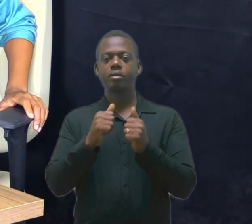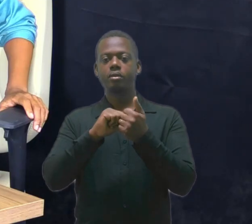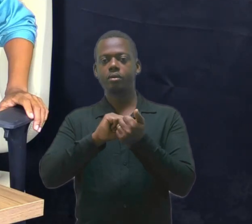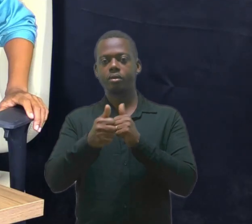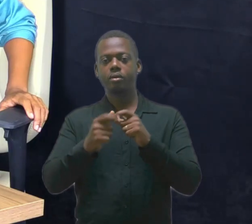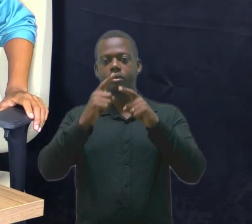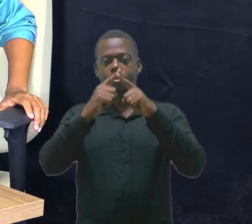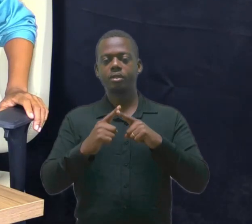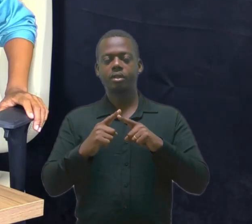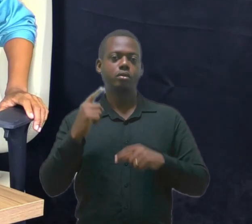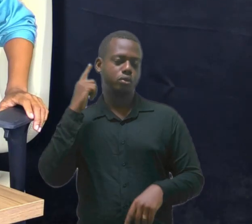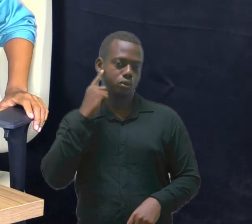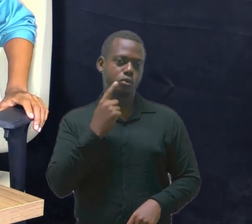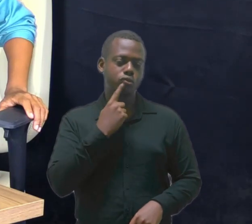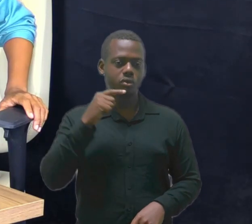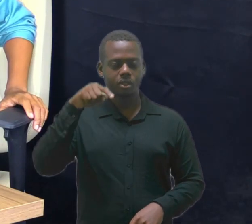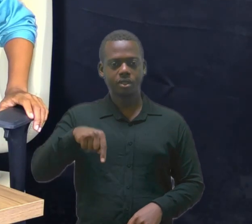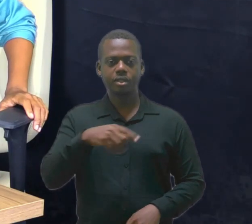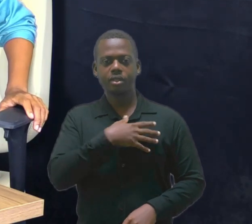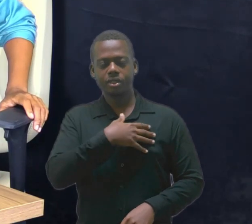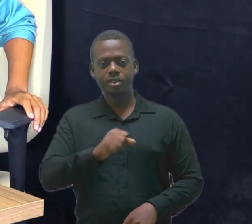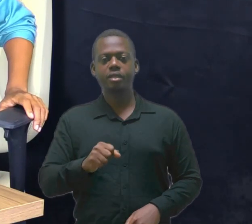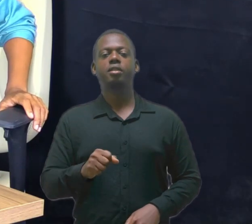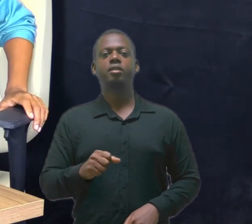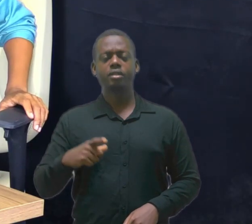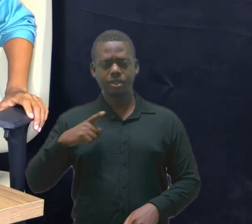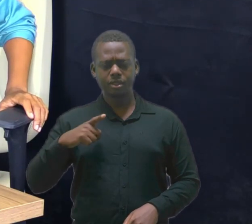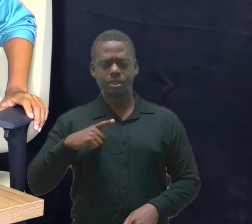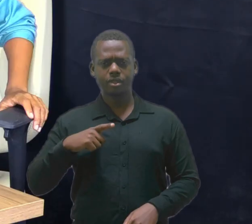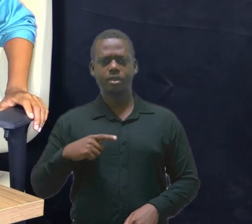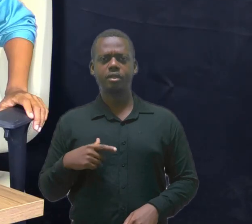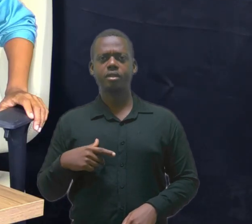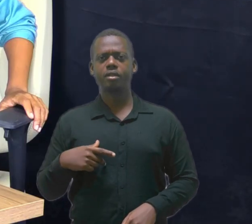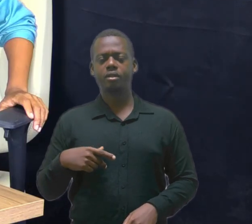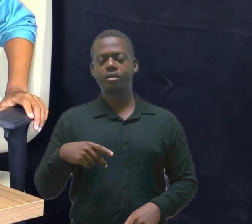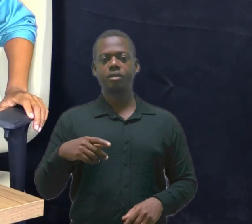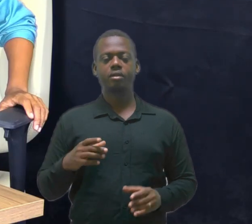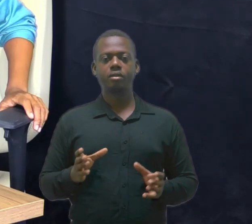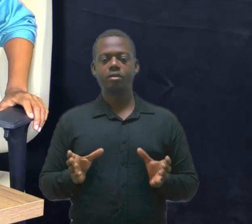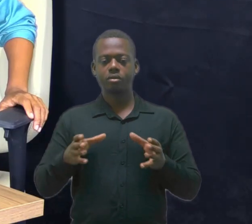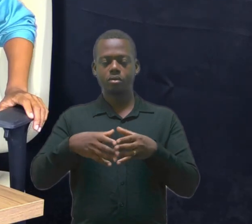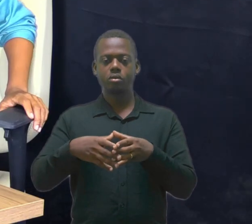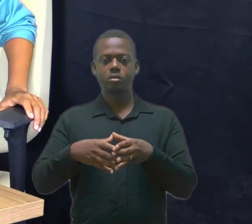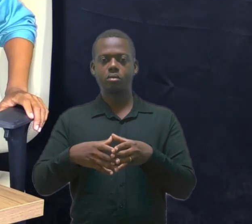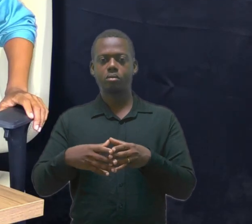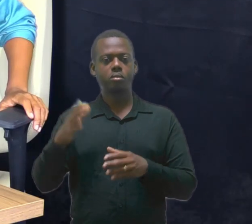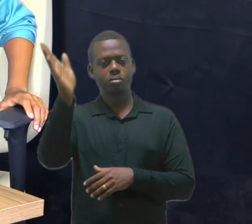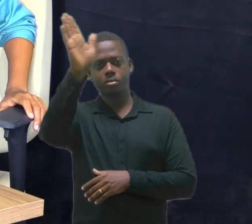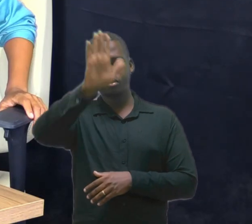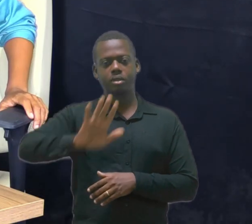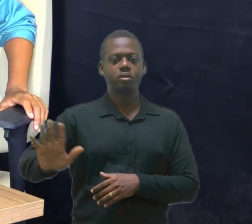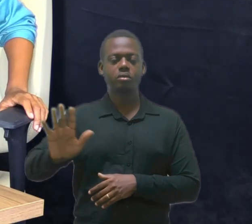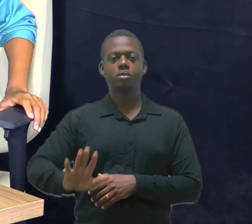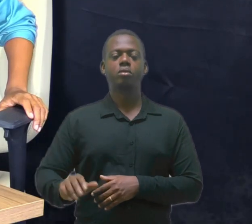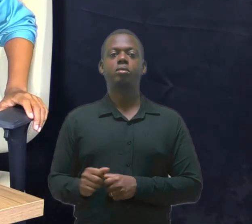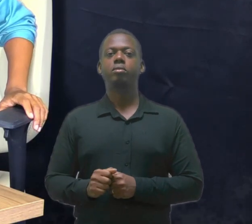na cidade, né? Temos atletas surdos, nós temos a Confederação de Esporte de Surdos no Brasil, nós temos a Confederação Esportiva